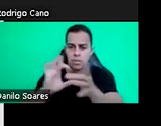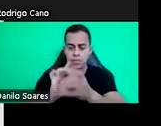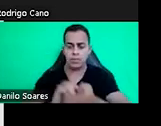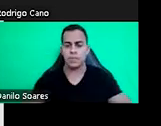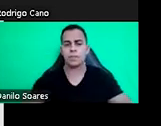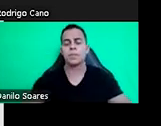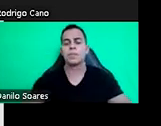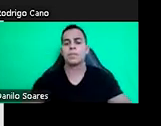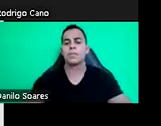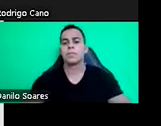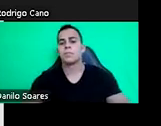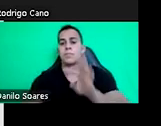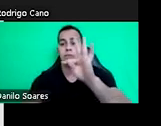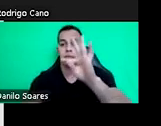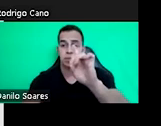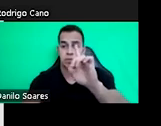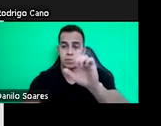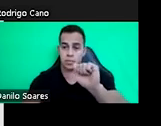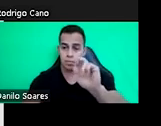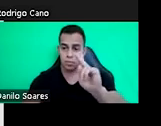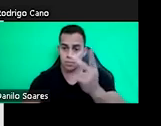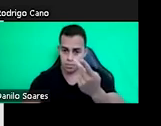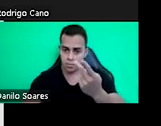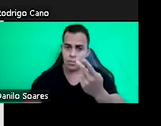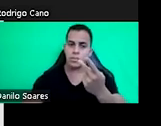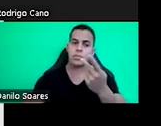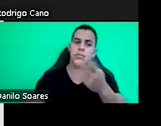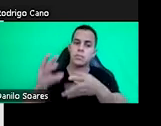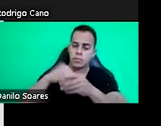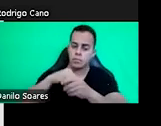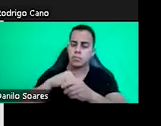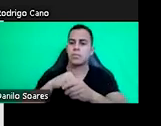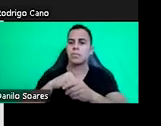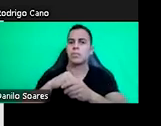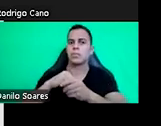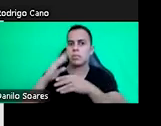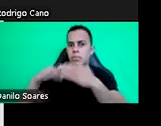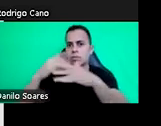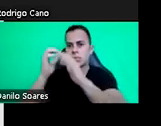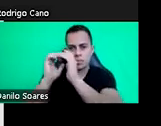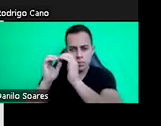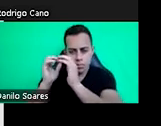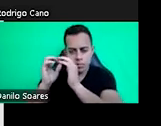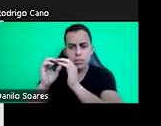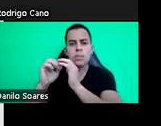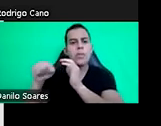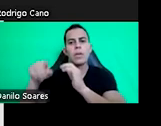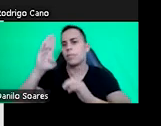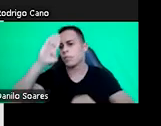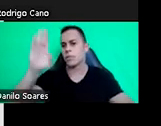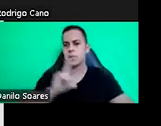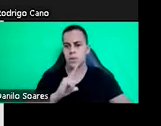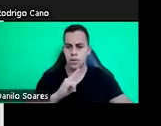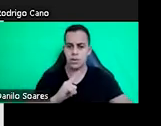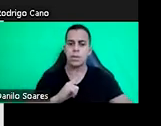O TDAH, dentre os transtornos do neurodesenvolvimento, é o mais prevalente, então aqui eu trouxe